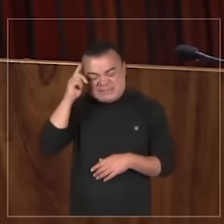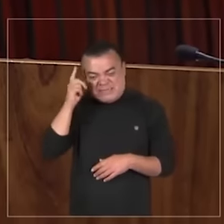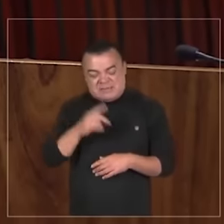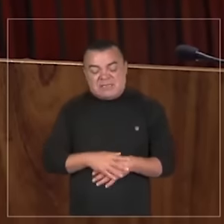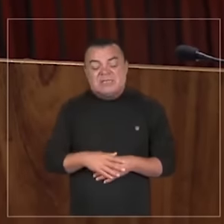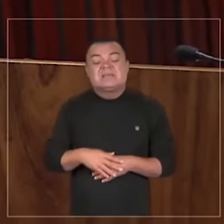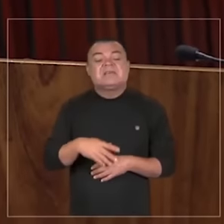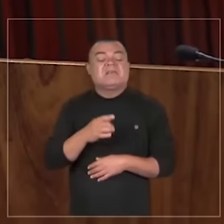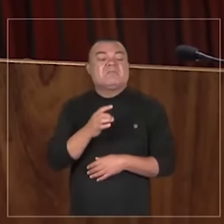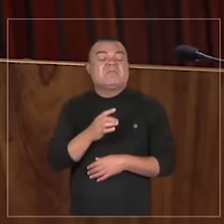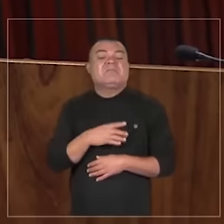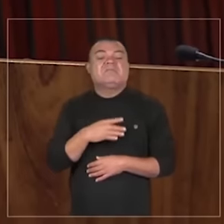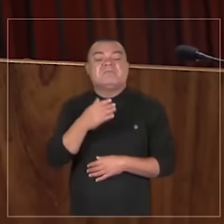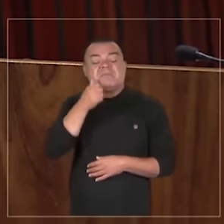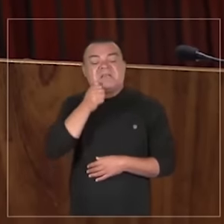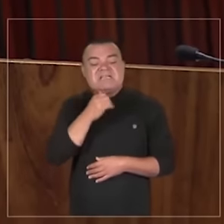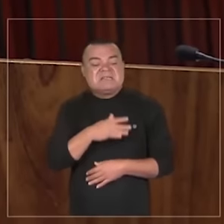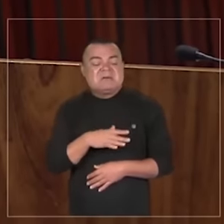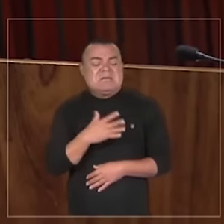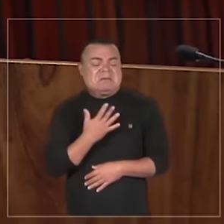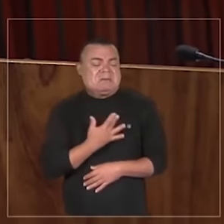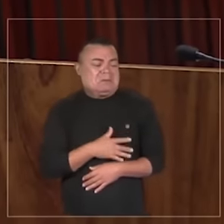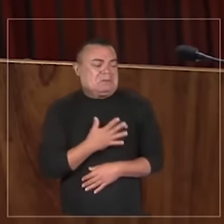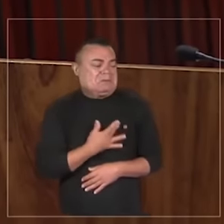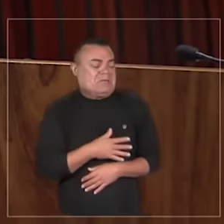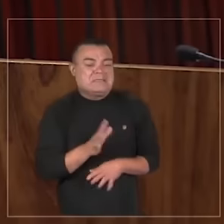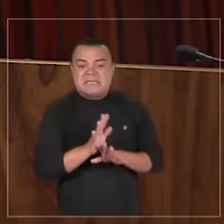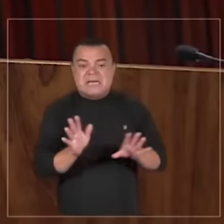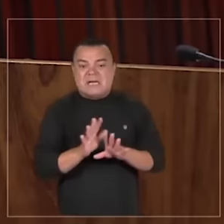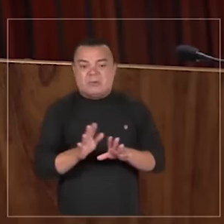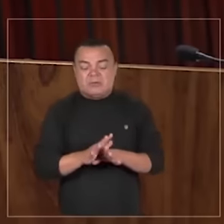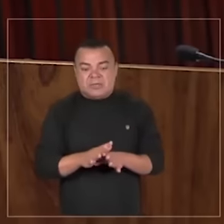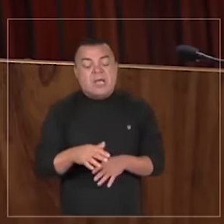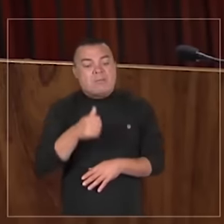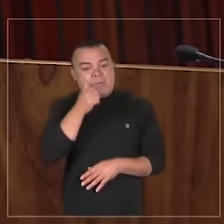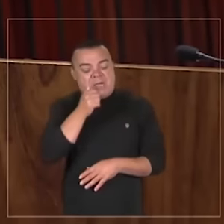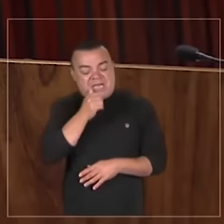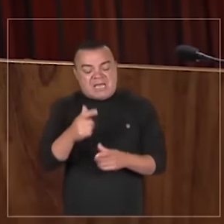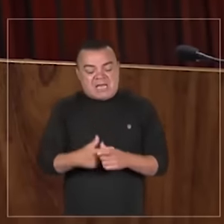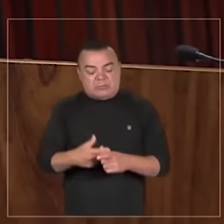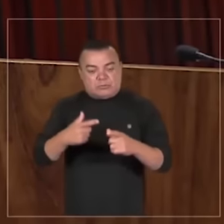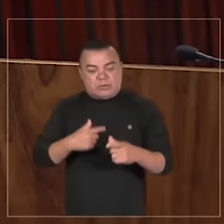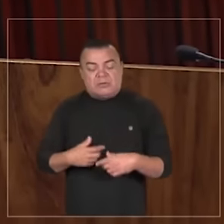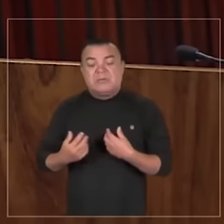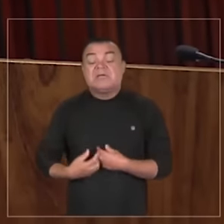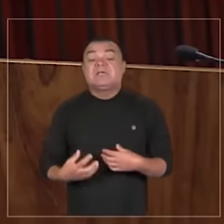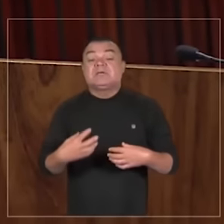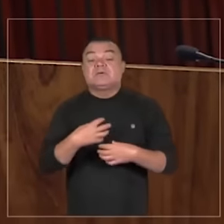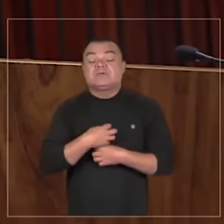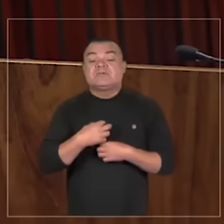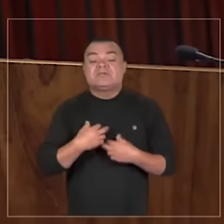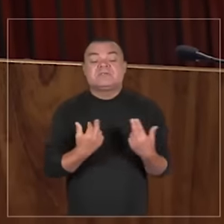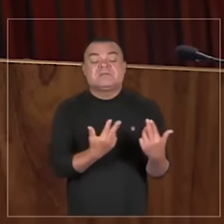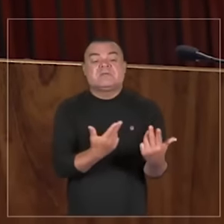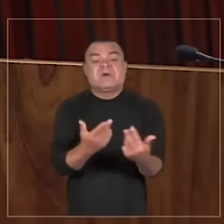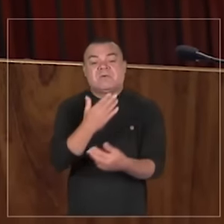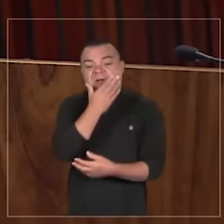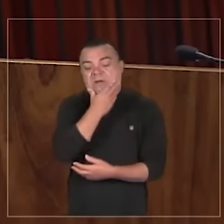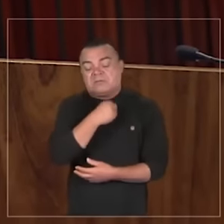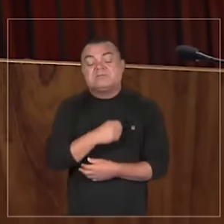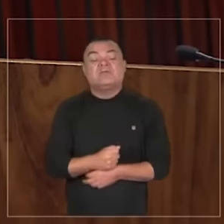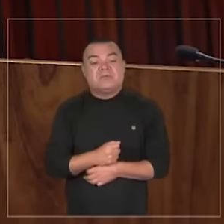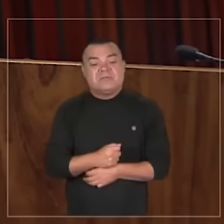não somos. Somos pessoas autônomas, igualmente, em condições iguais ao dos homens, e por isso, quando se fala que